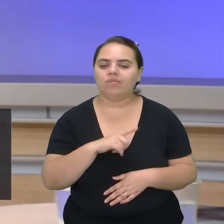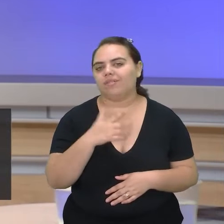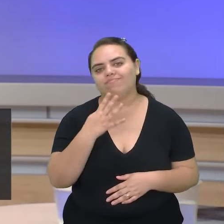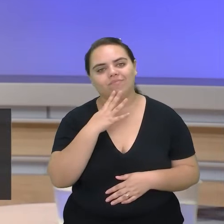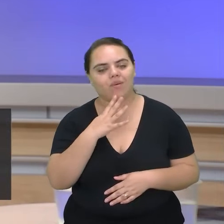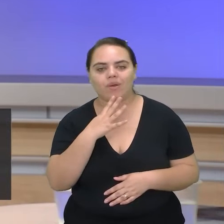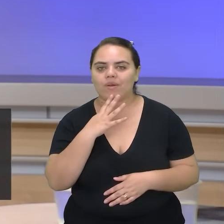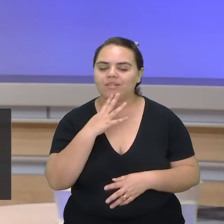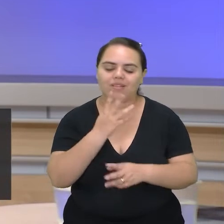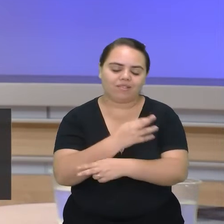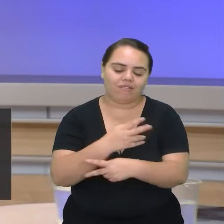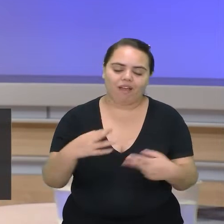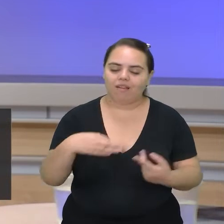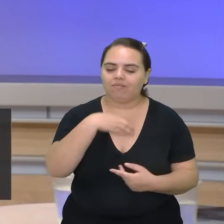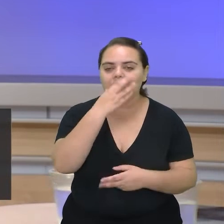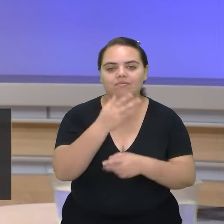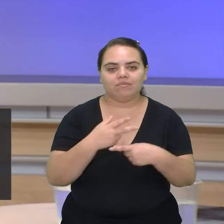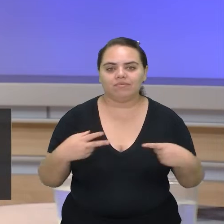cabeludinha, enfim.